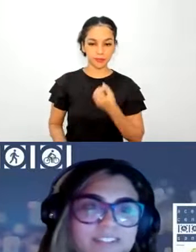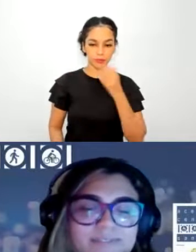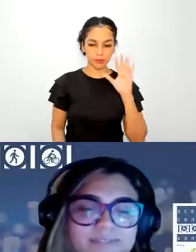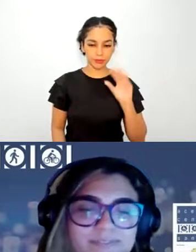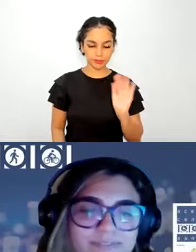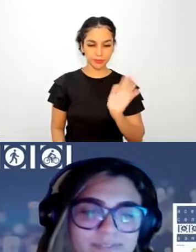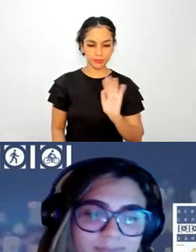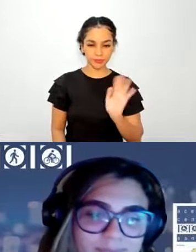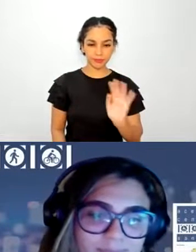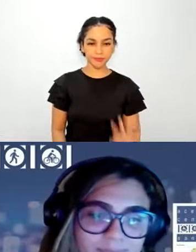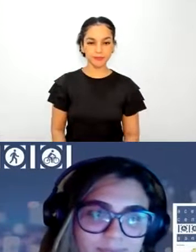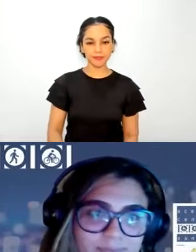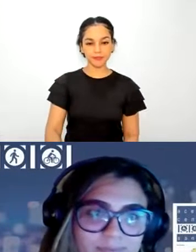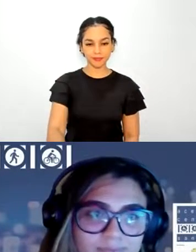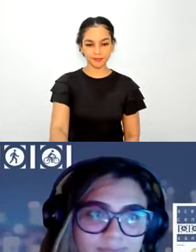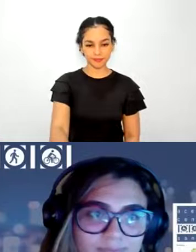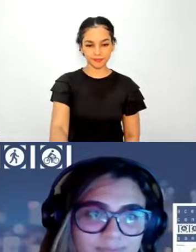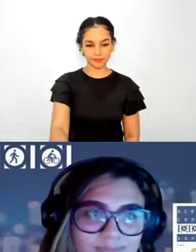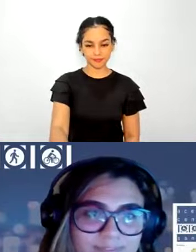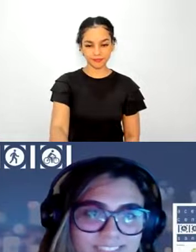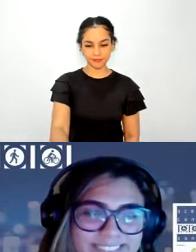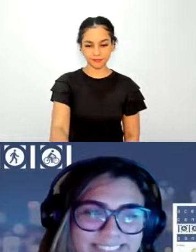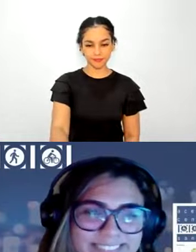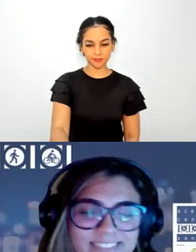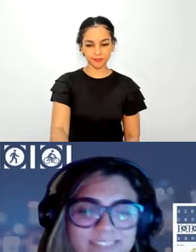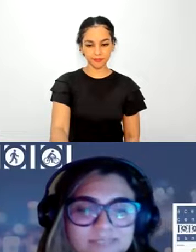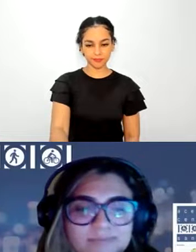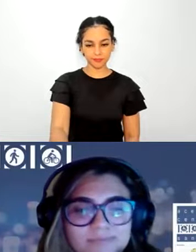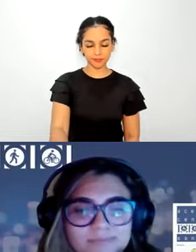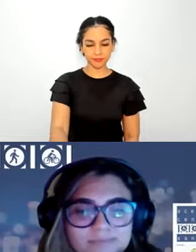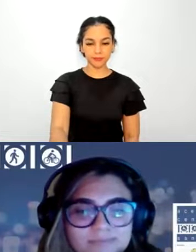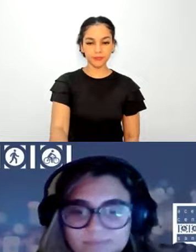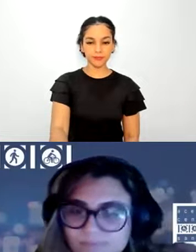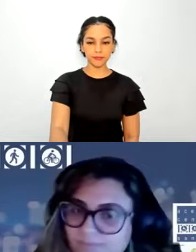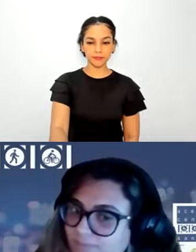tchau. Obrigado. Obrigada pela aula, Adriana. Obrigada a vocês. Tchau, tchau.